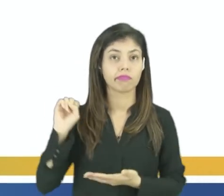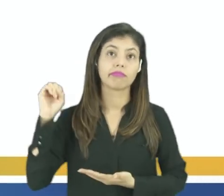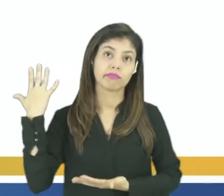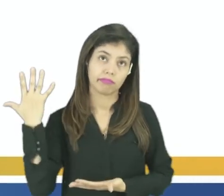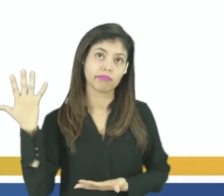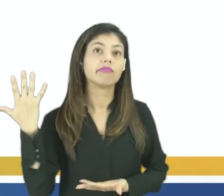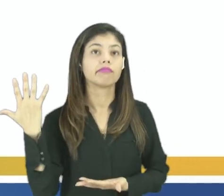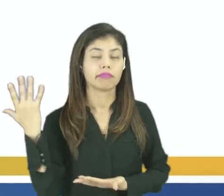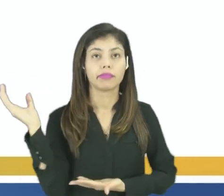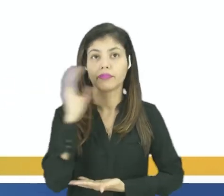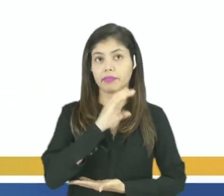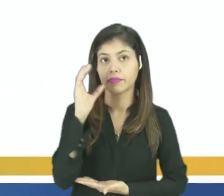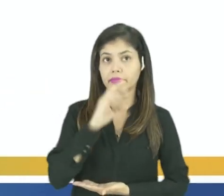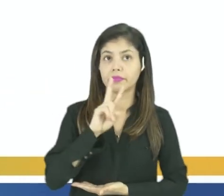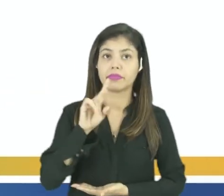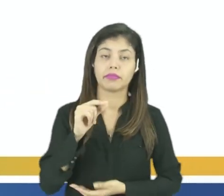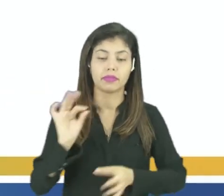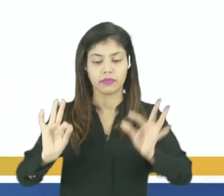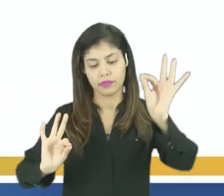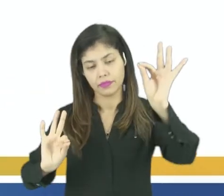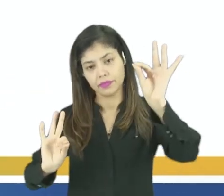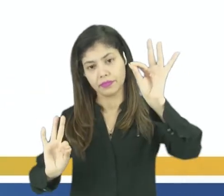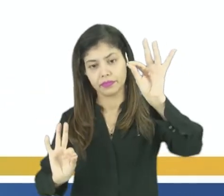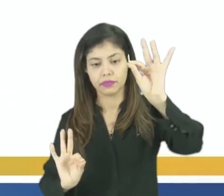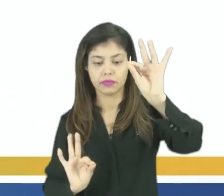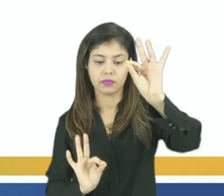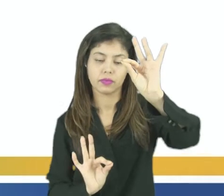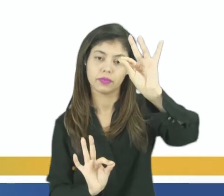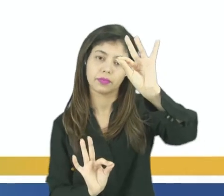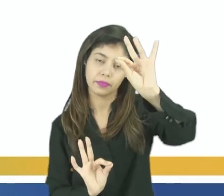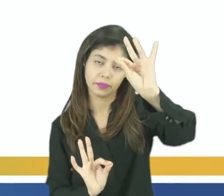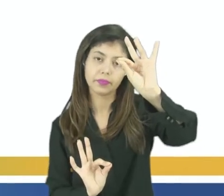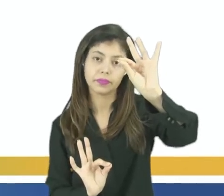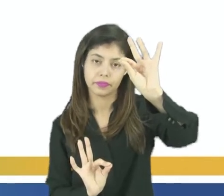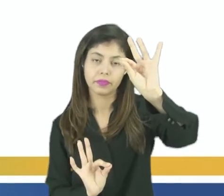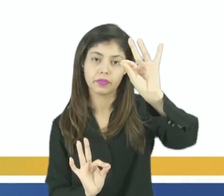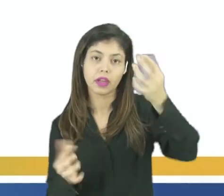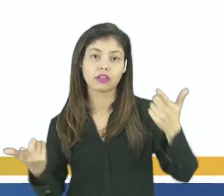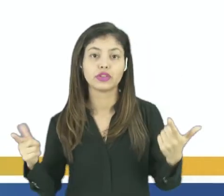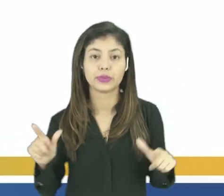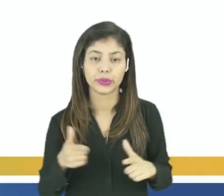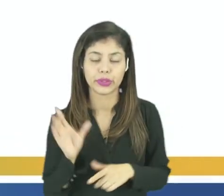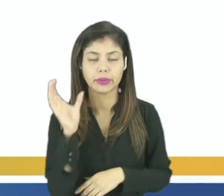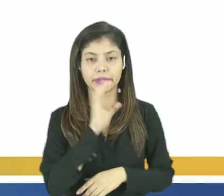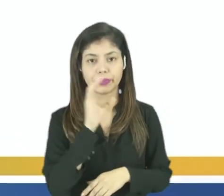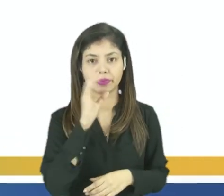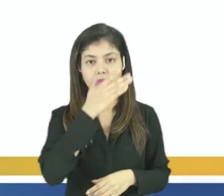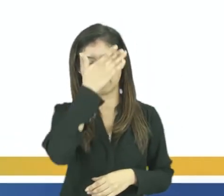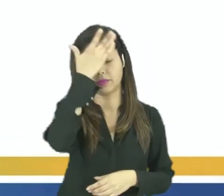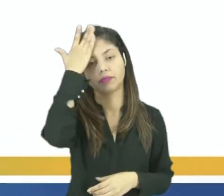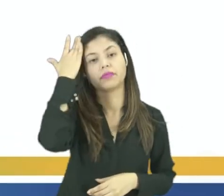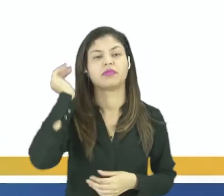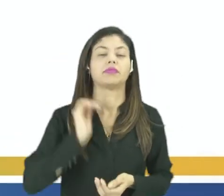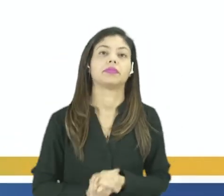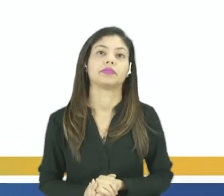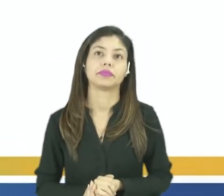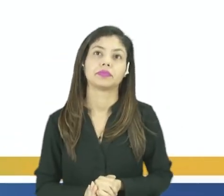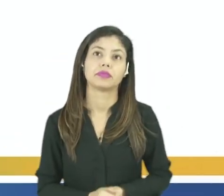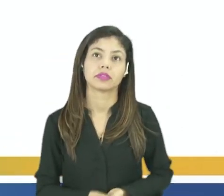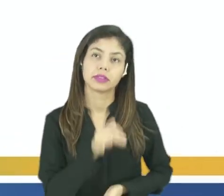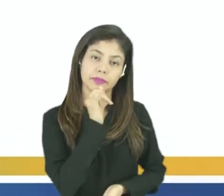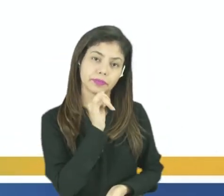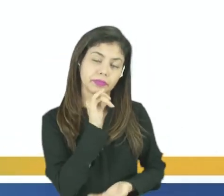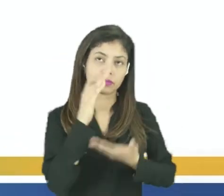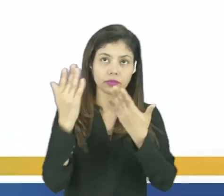refração tem a ver com o tanto que essa reta aqui, ó, vai flexionar. Ela pode vir para cá, pode vir para cá com base na refringência aqui